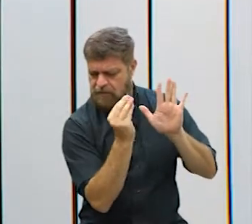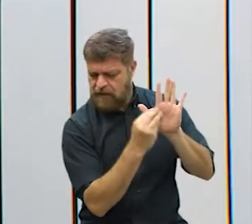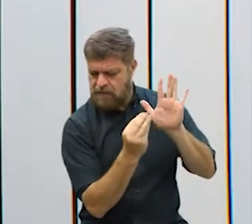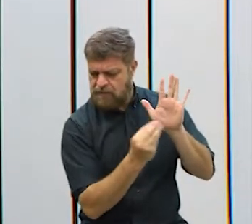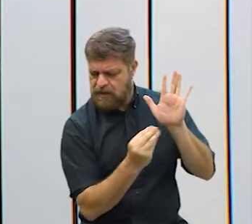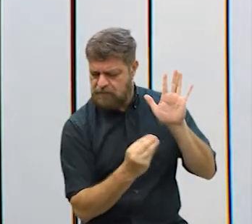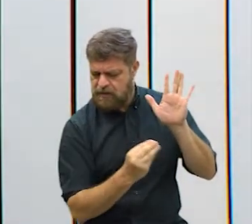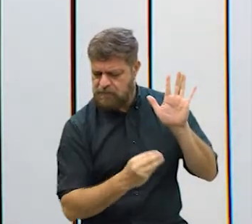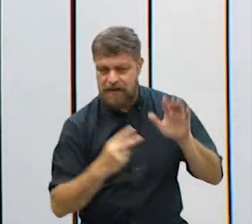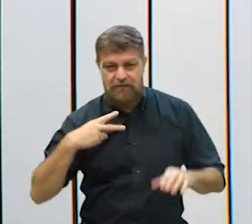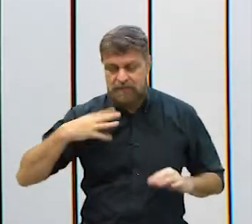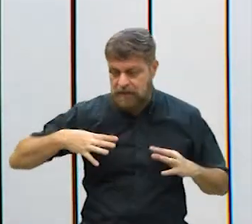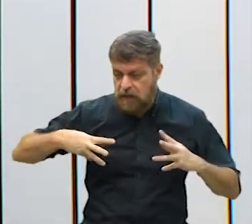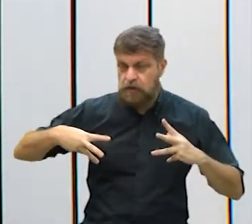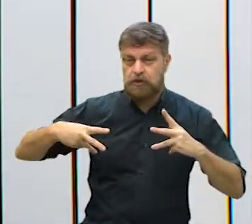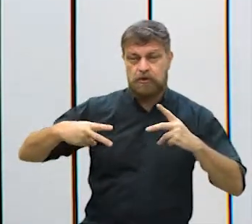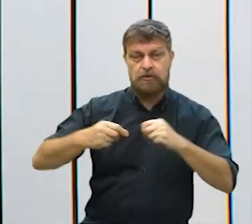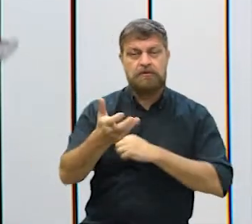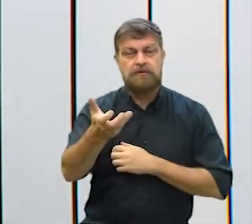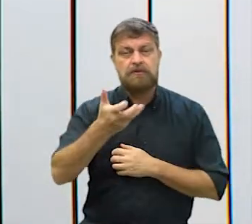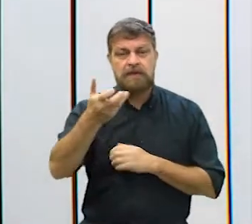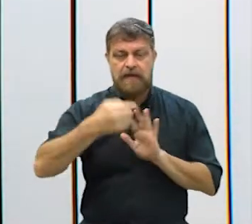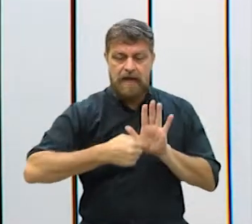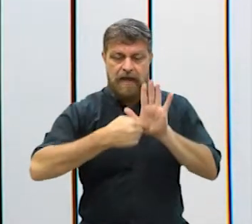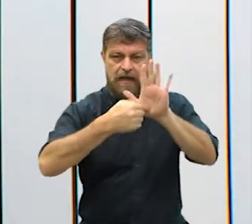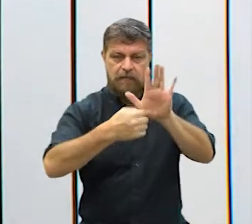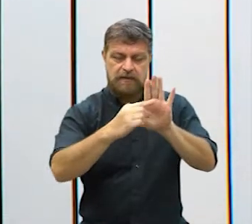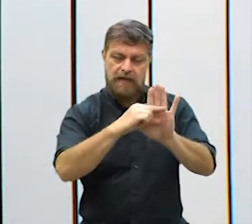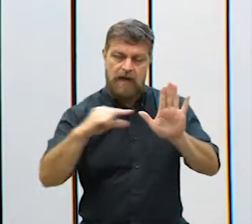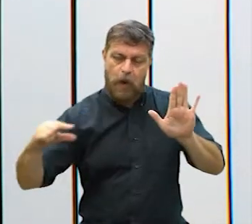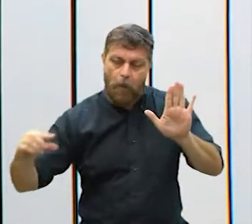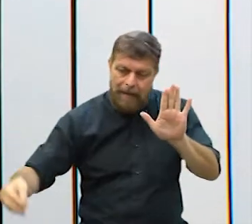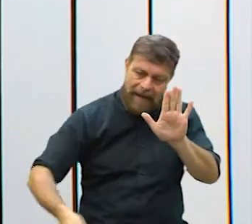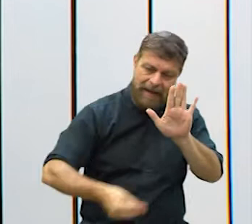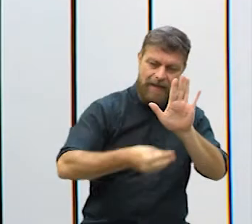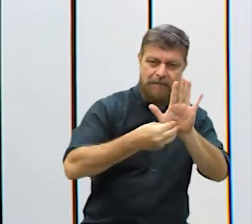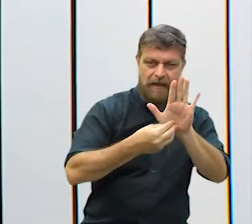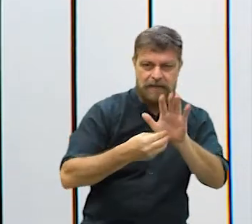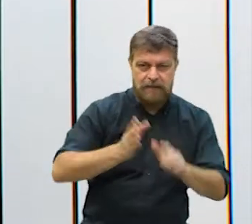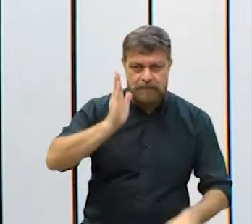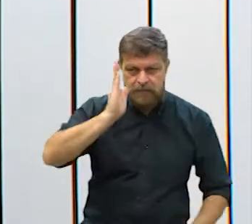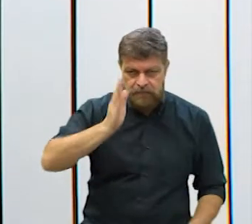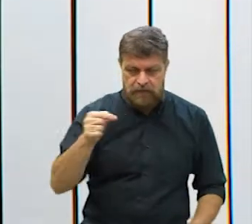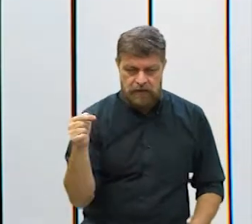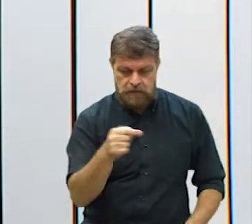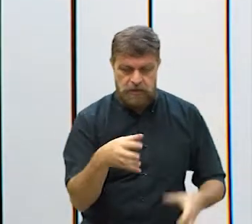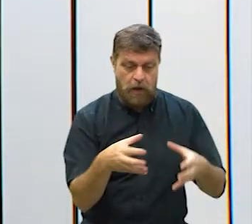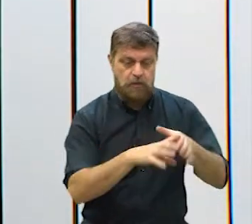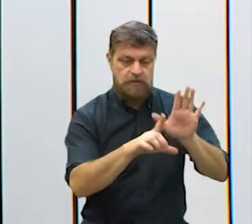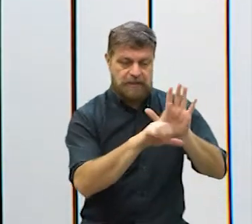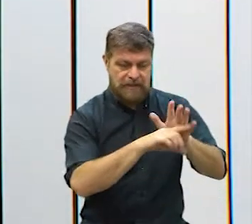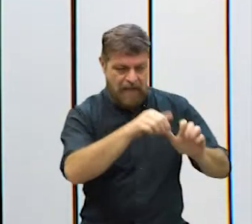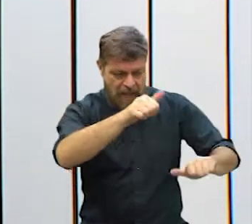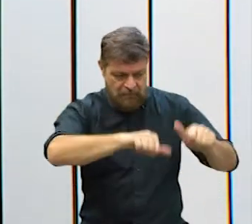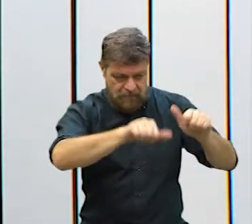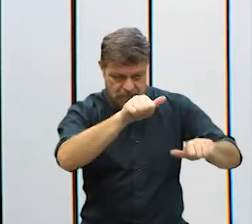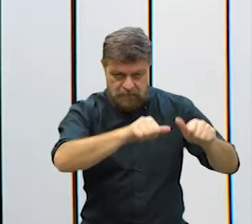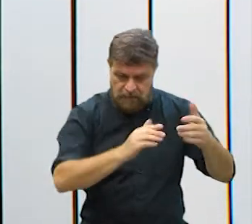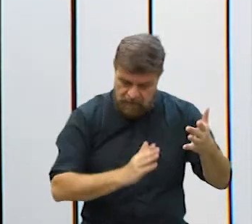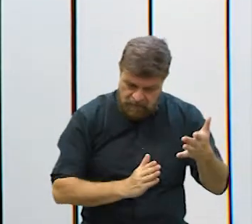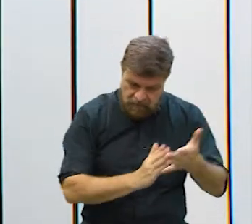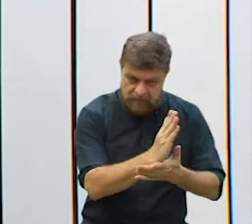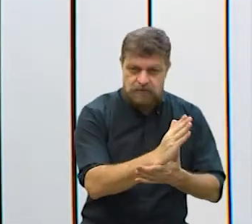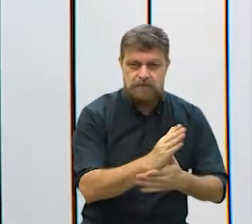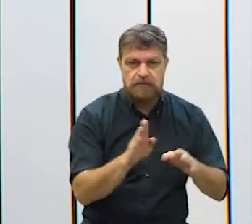assunto é complexo, todos os vereadores querem apresentar uma emenda, então Ele já passou pela Comissão de